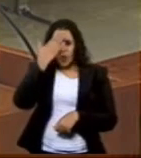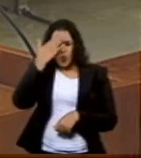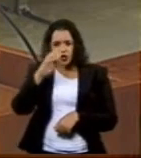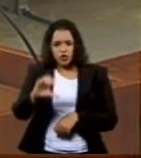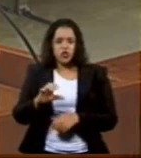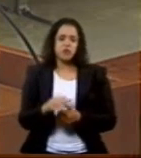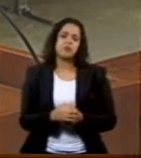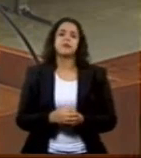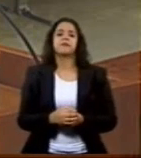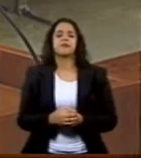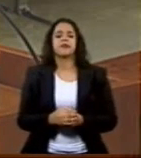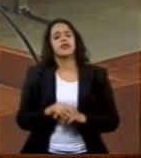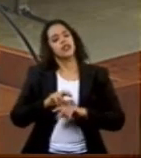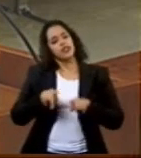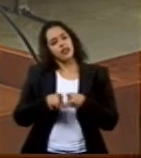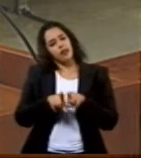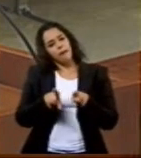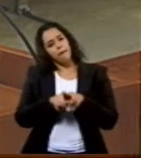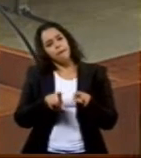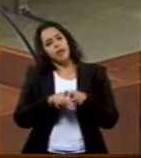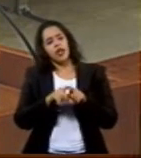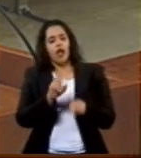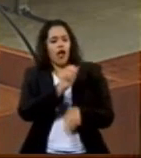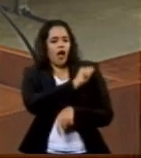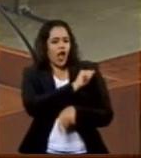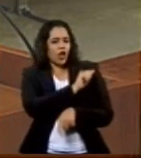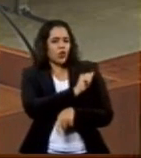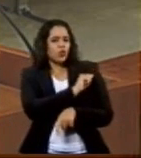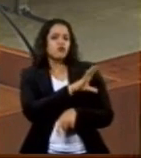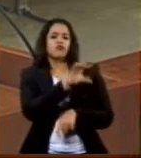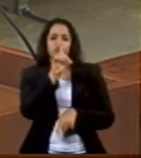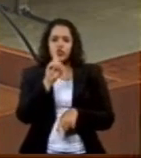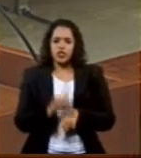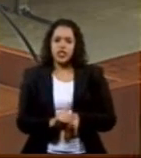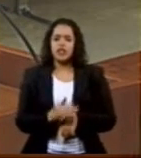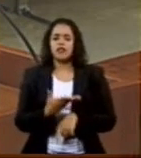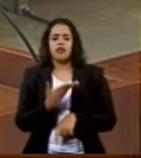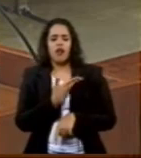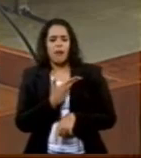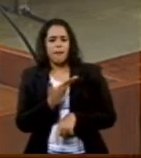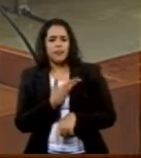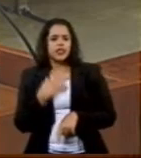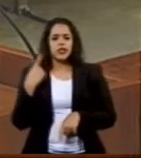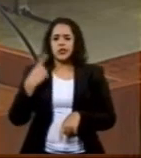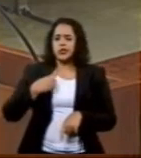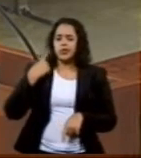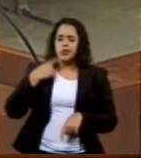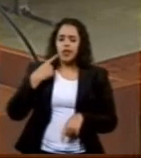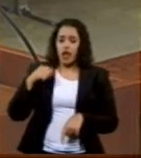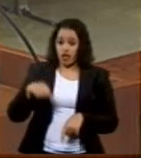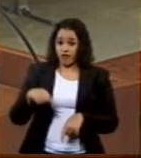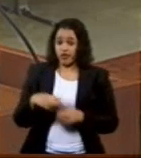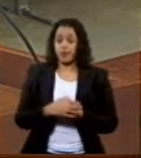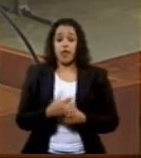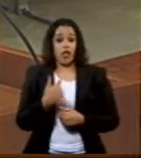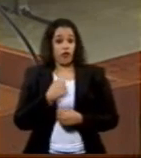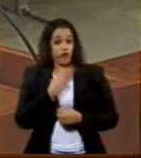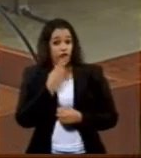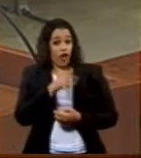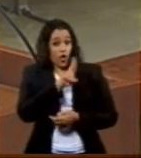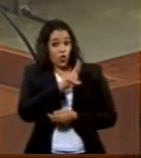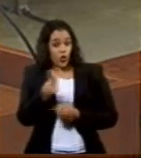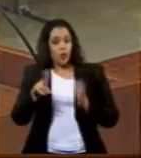aos demais ministros, aos alunos de direito, aos colegas advogados. Falo em nome